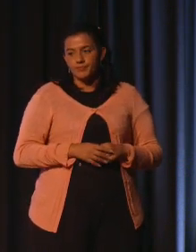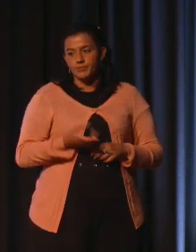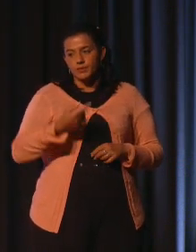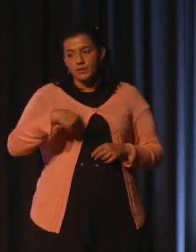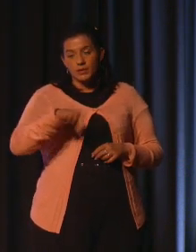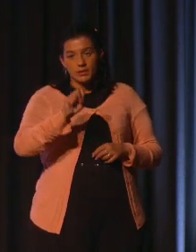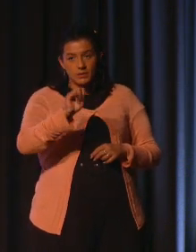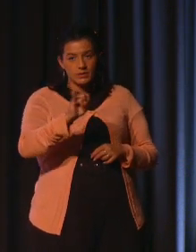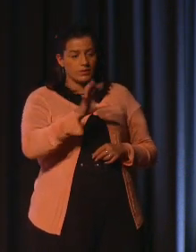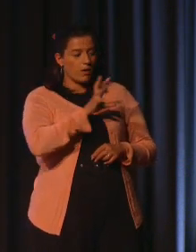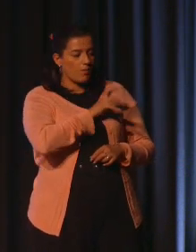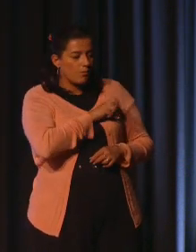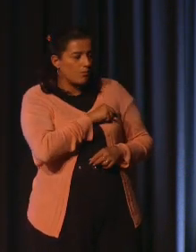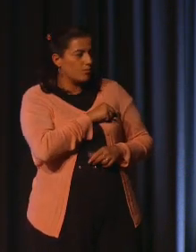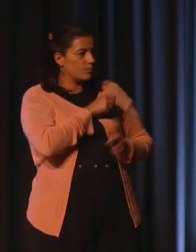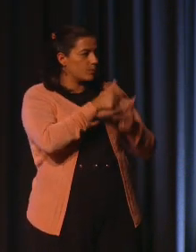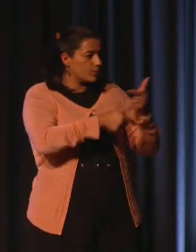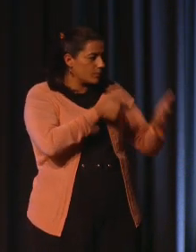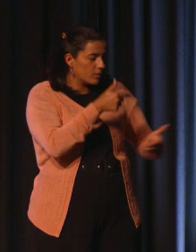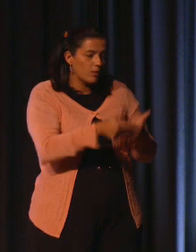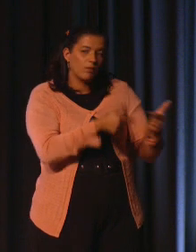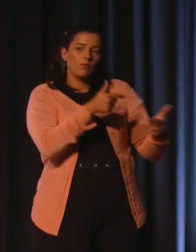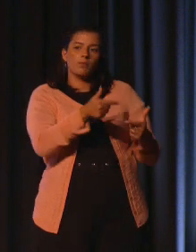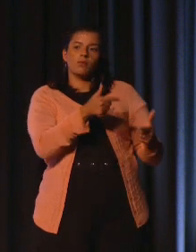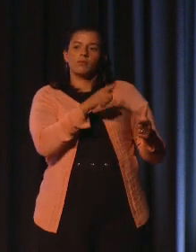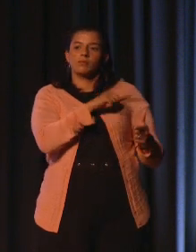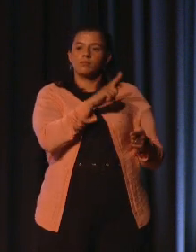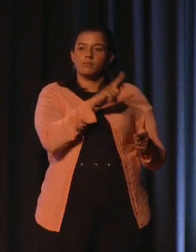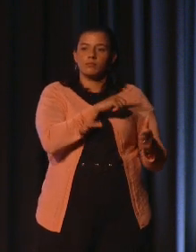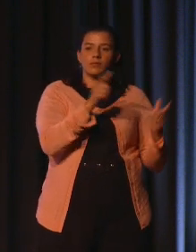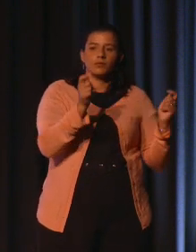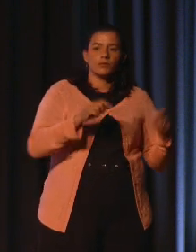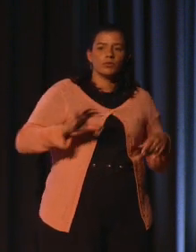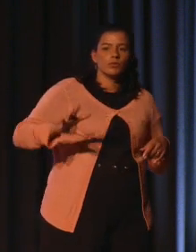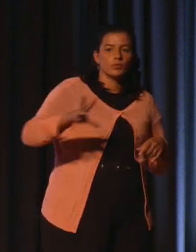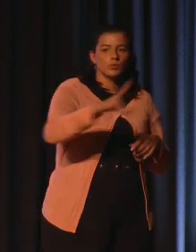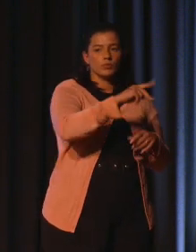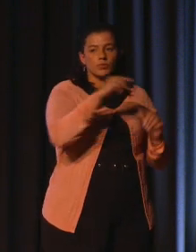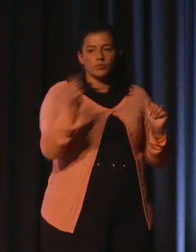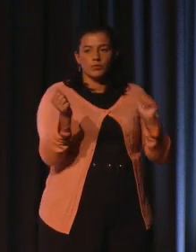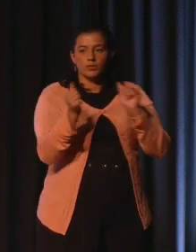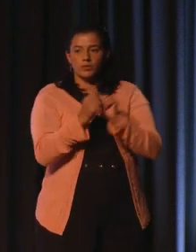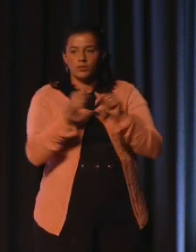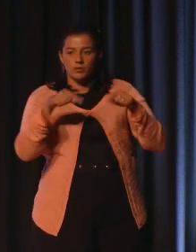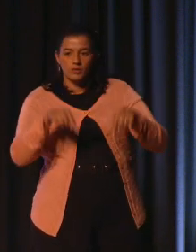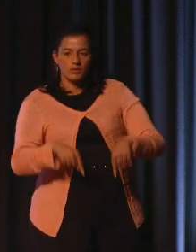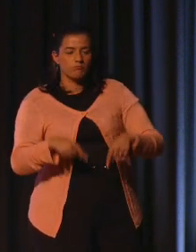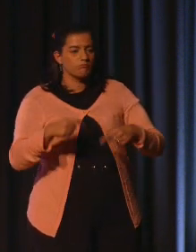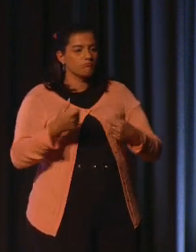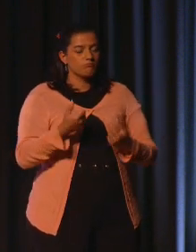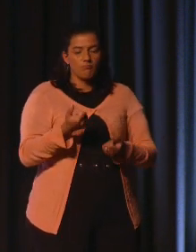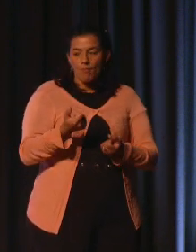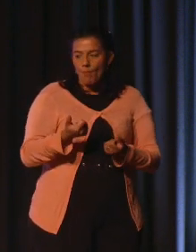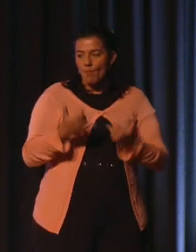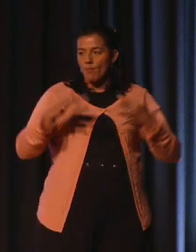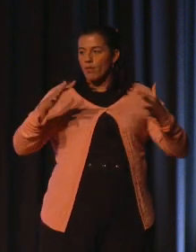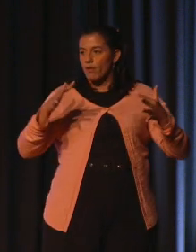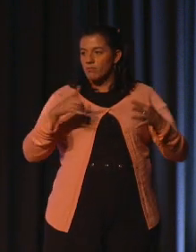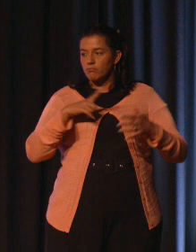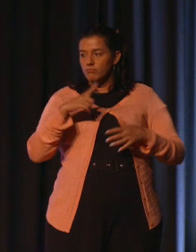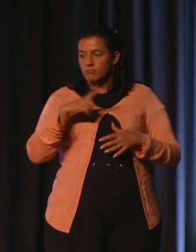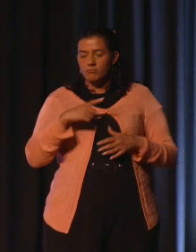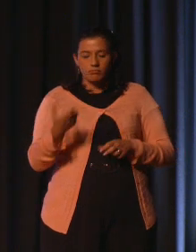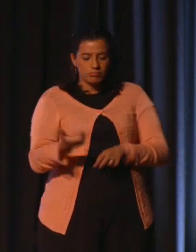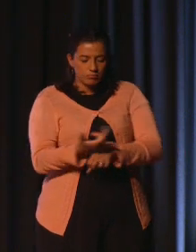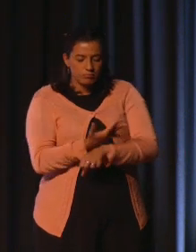gente não fosse apaixonado pelo que a gente faz, né, todo mundo que está aqui tem essa energia, essa emoção, né,